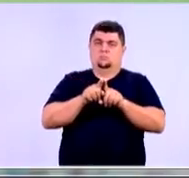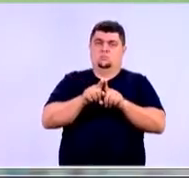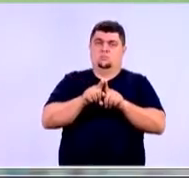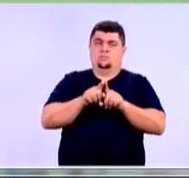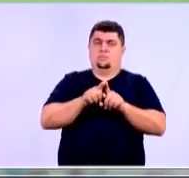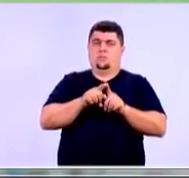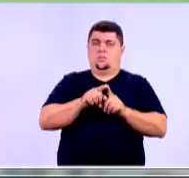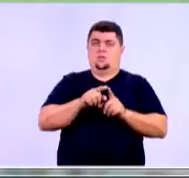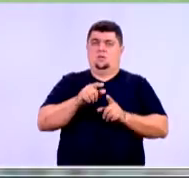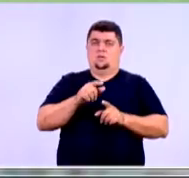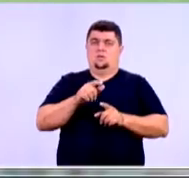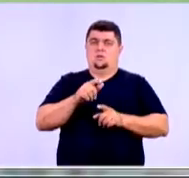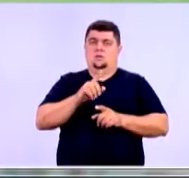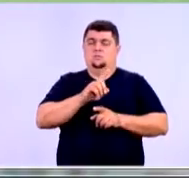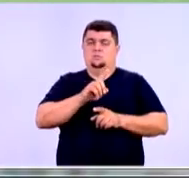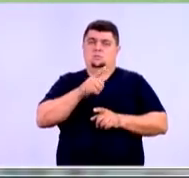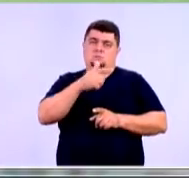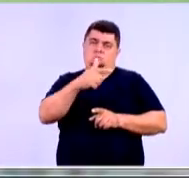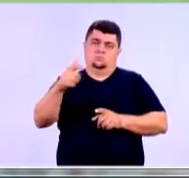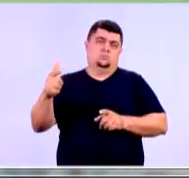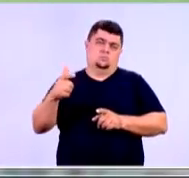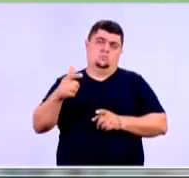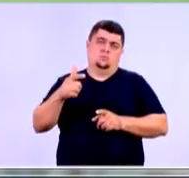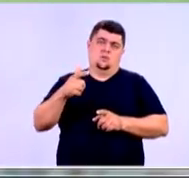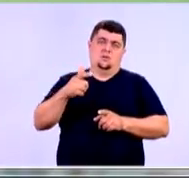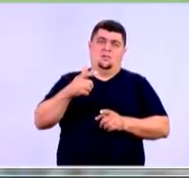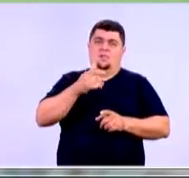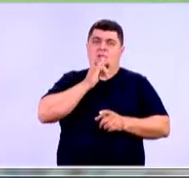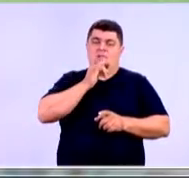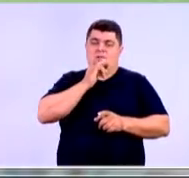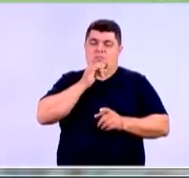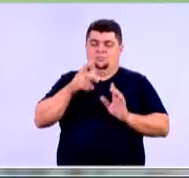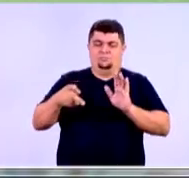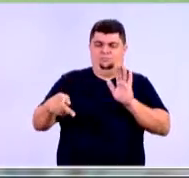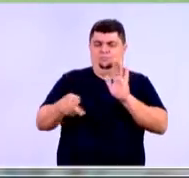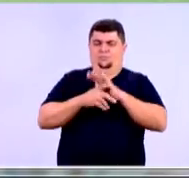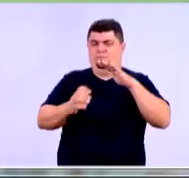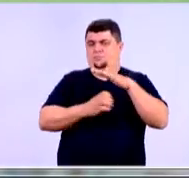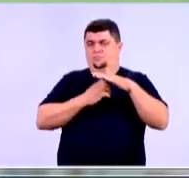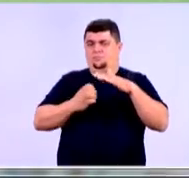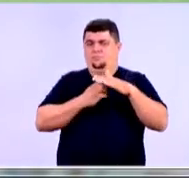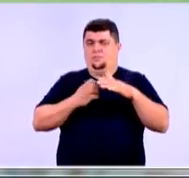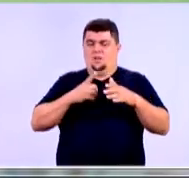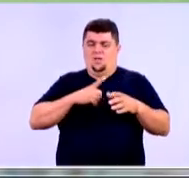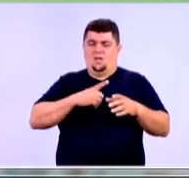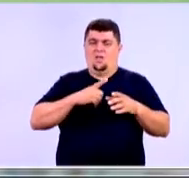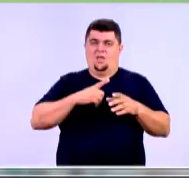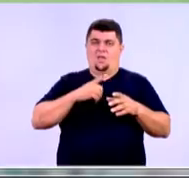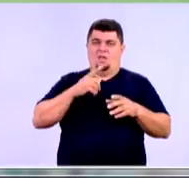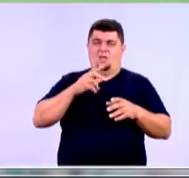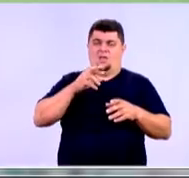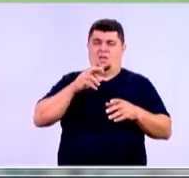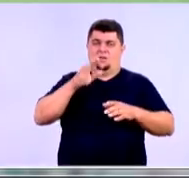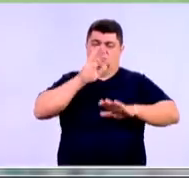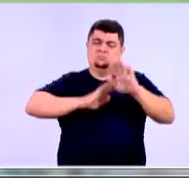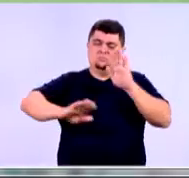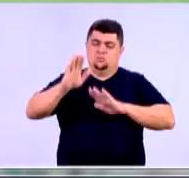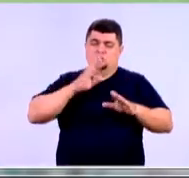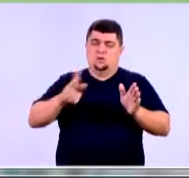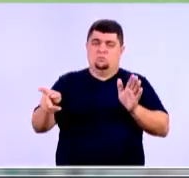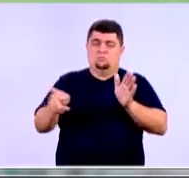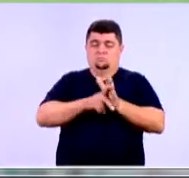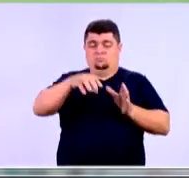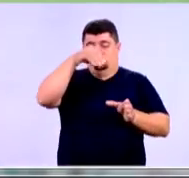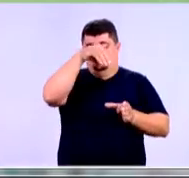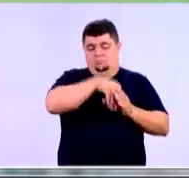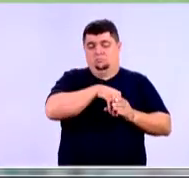não sistemático, que é o risco que não é do sistema, ele é interno da empresa, daquele ramo de atividade.